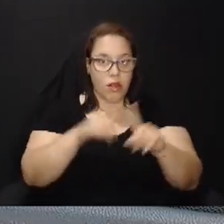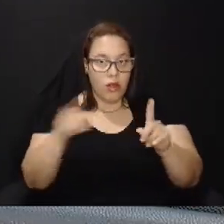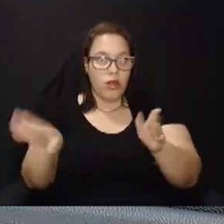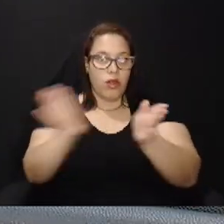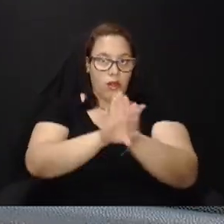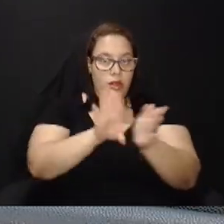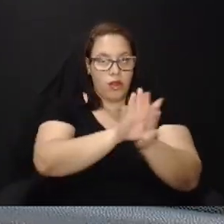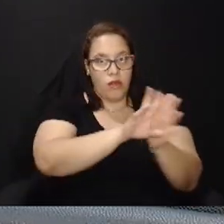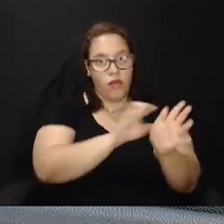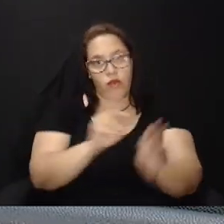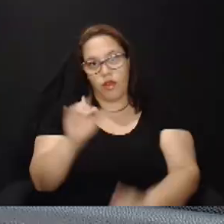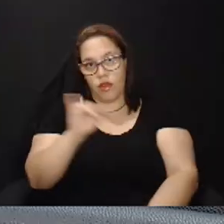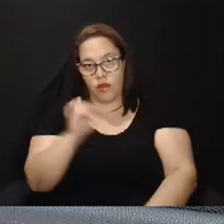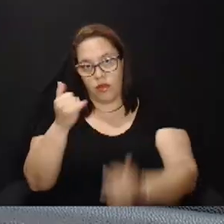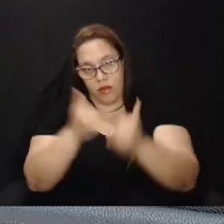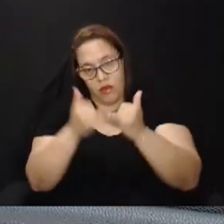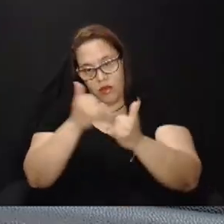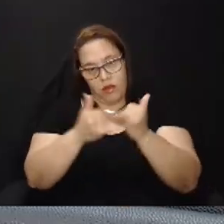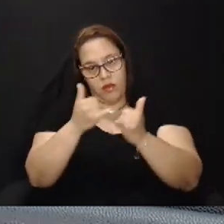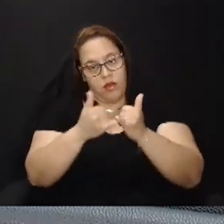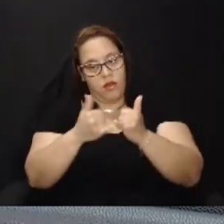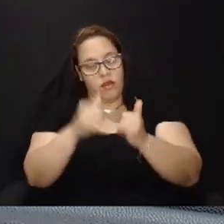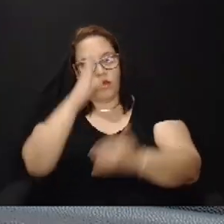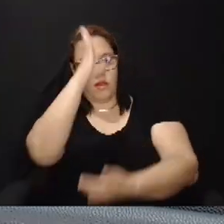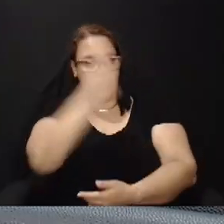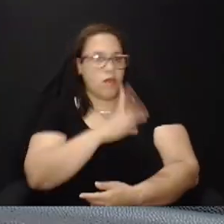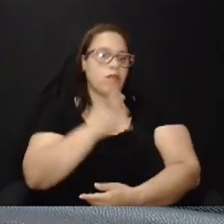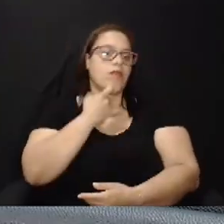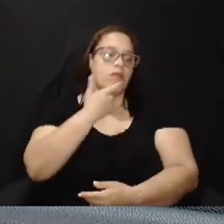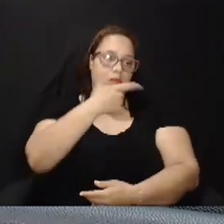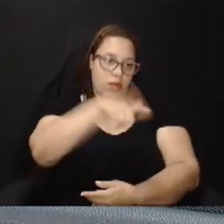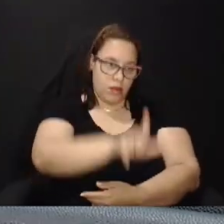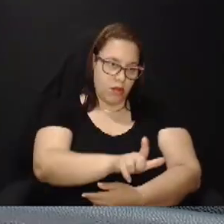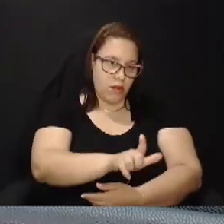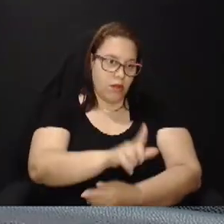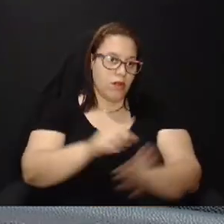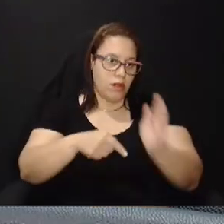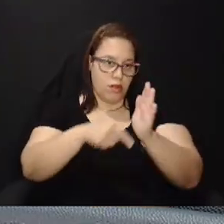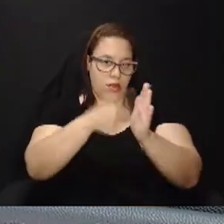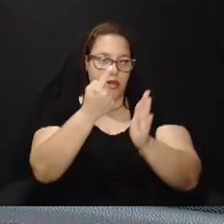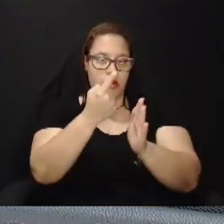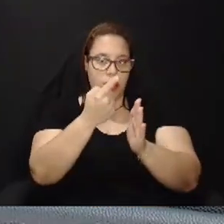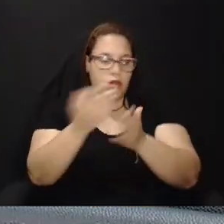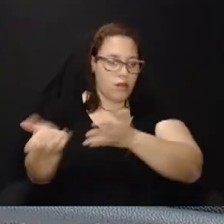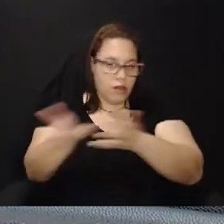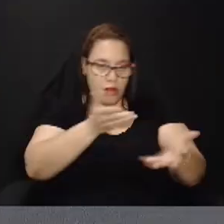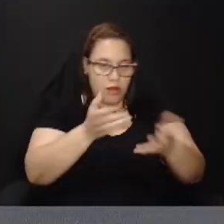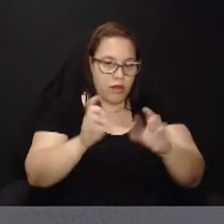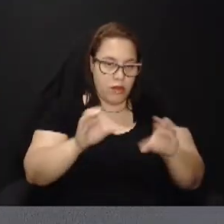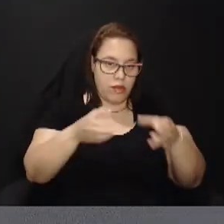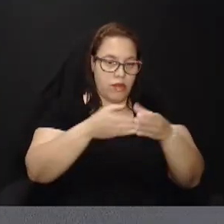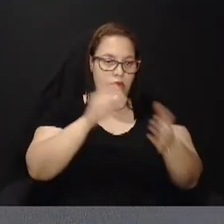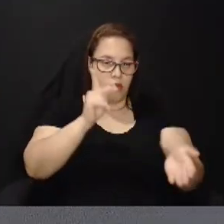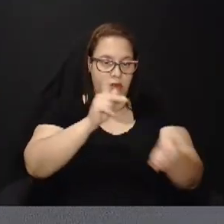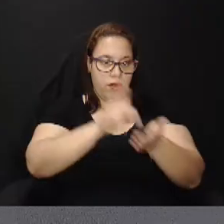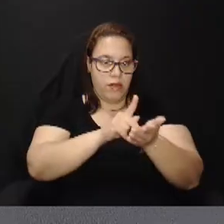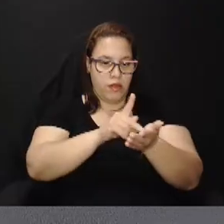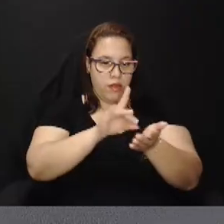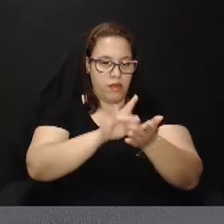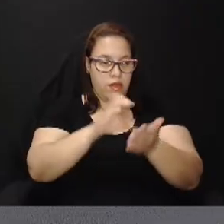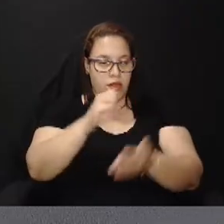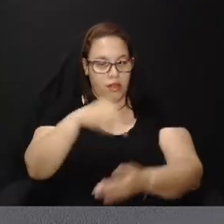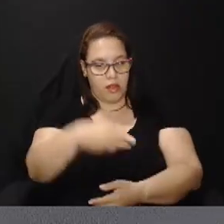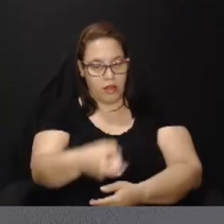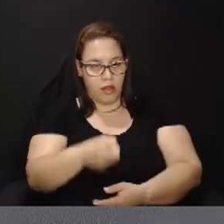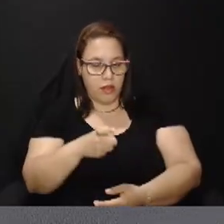né, do nosso Brasil, e Campinas, mais uma vez, na vanguarda e trazendo essa condição real, né, de comércio para a